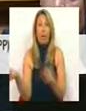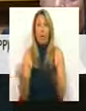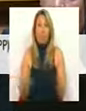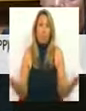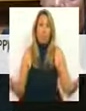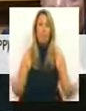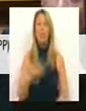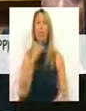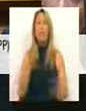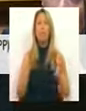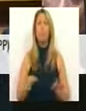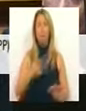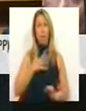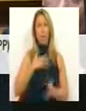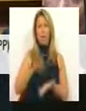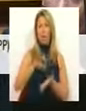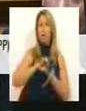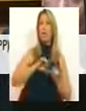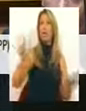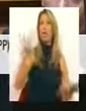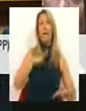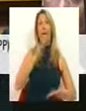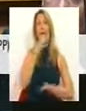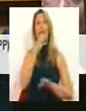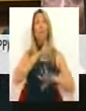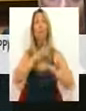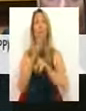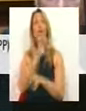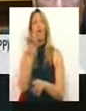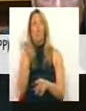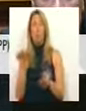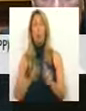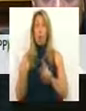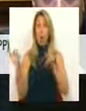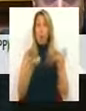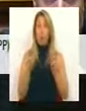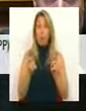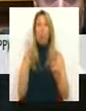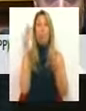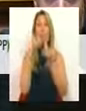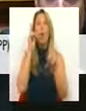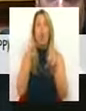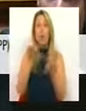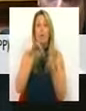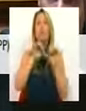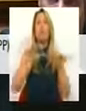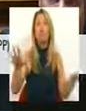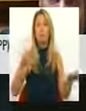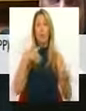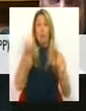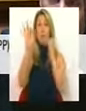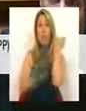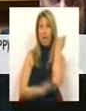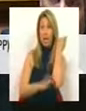exatamente que não quer descentralizar e quer falar de outras questões. Este debate é sobre descentralização. Descentralização nas